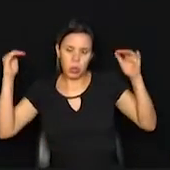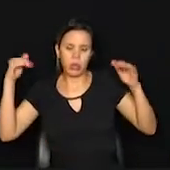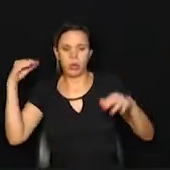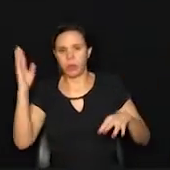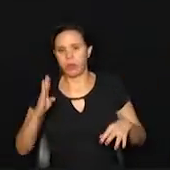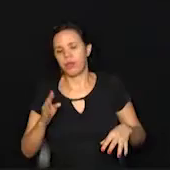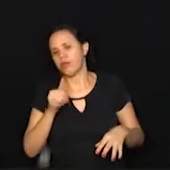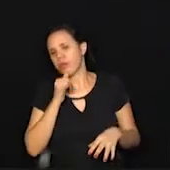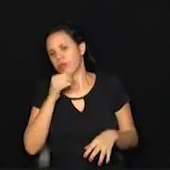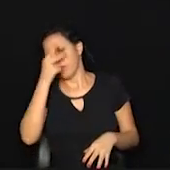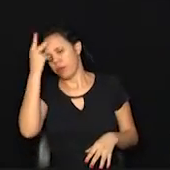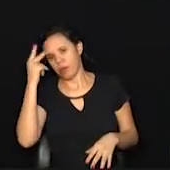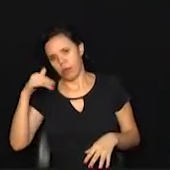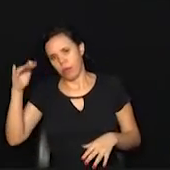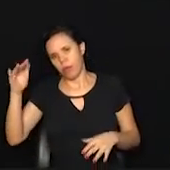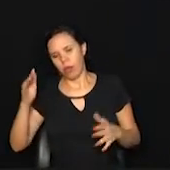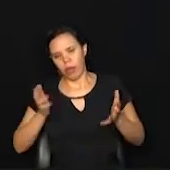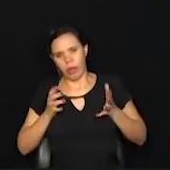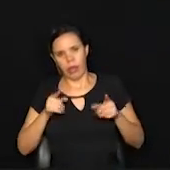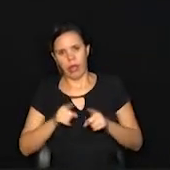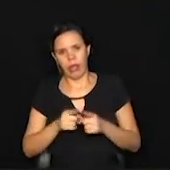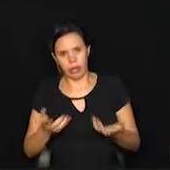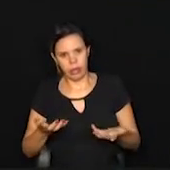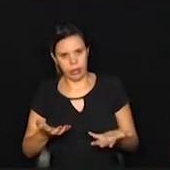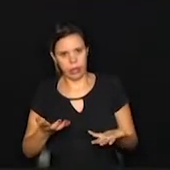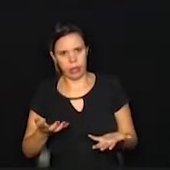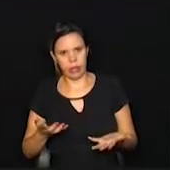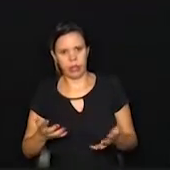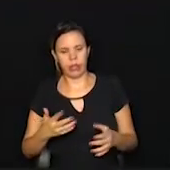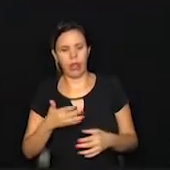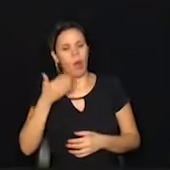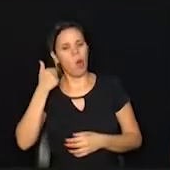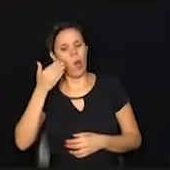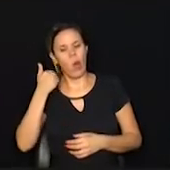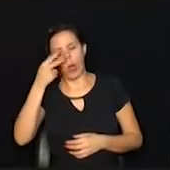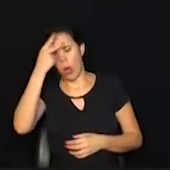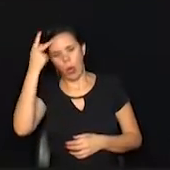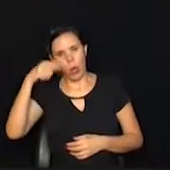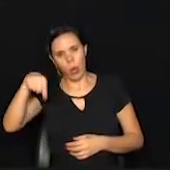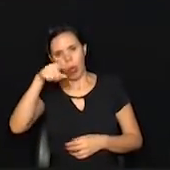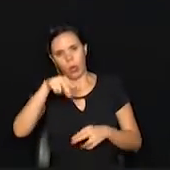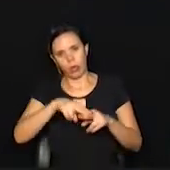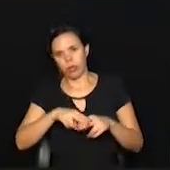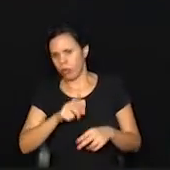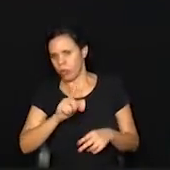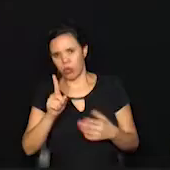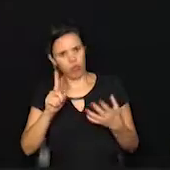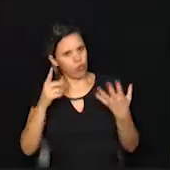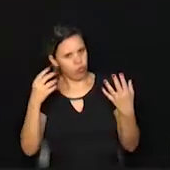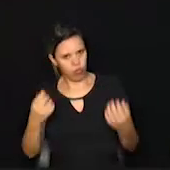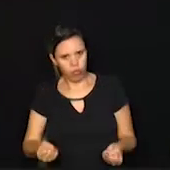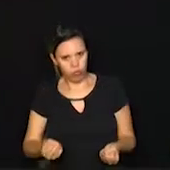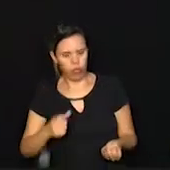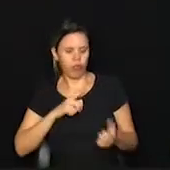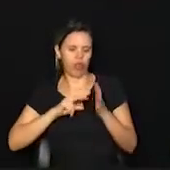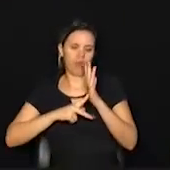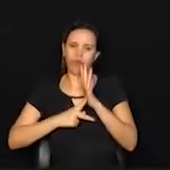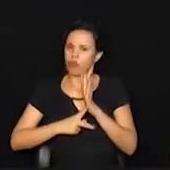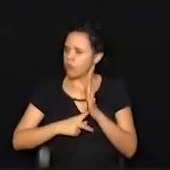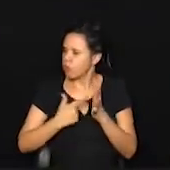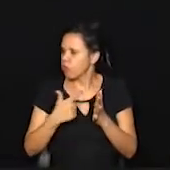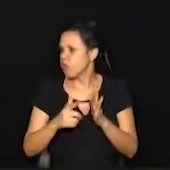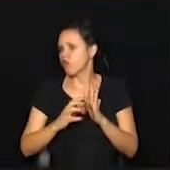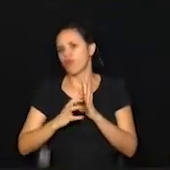a classe dominante brasileira é quer é super explorar o povo e por isso não aceita que tenha sindicato